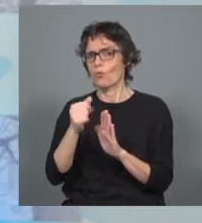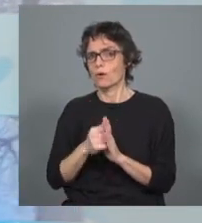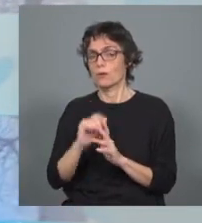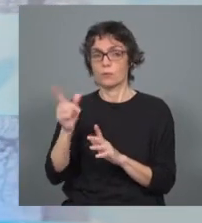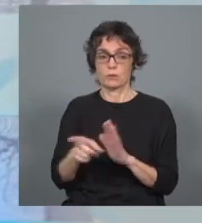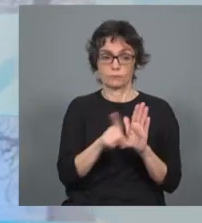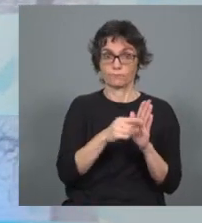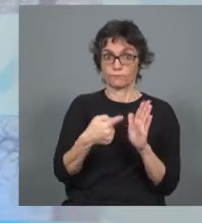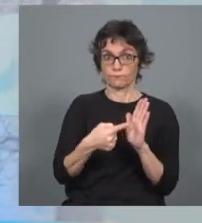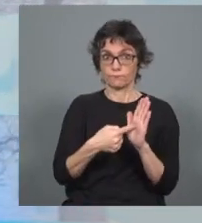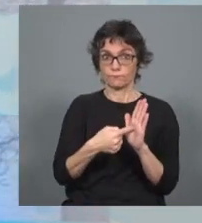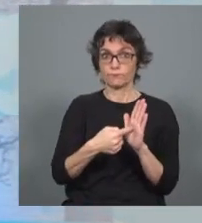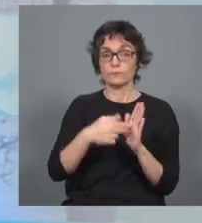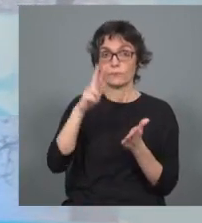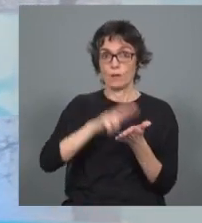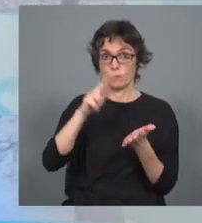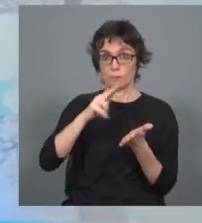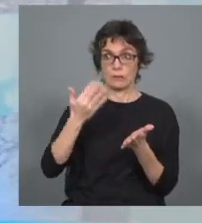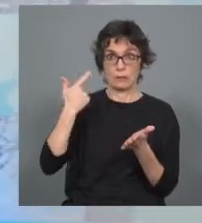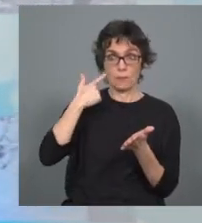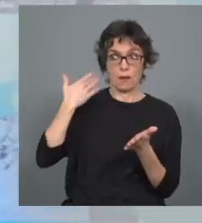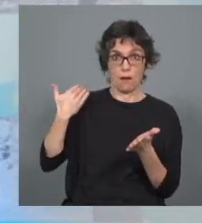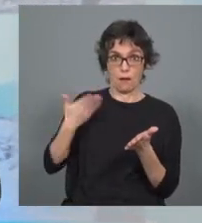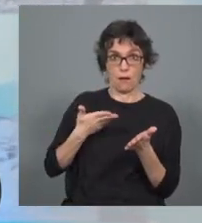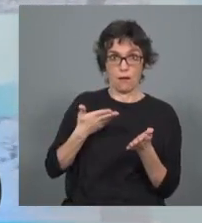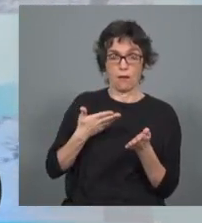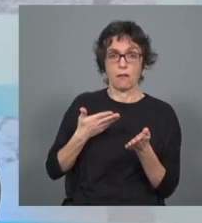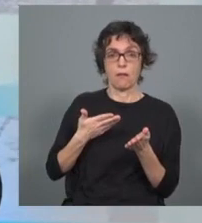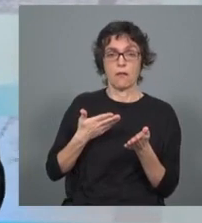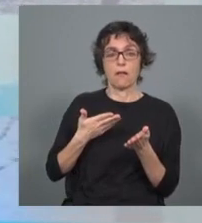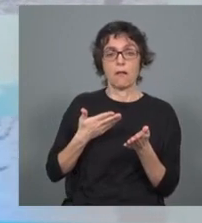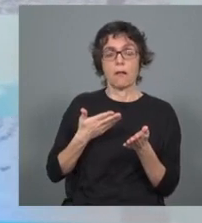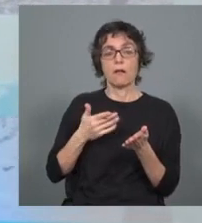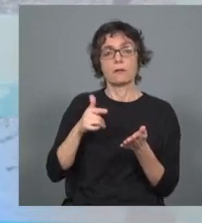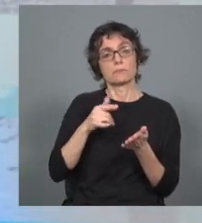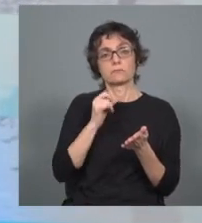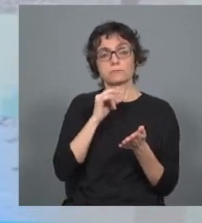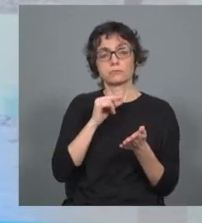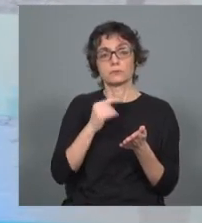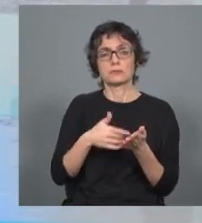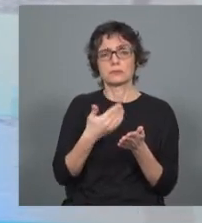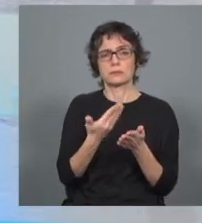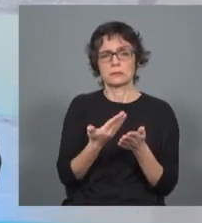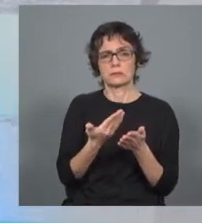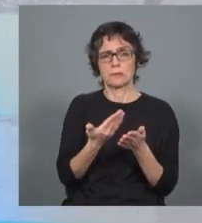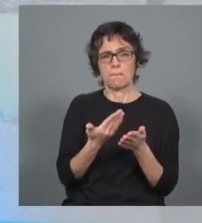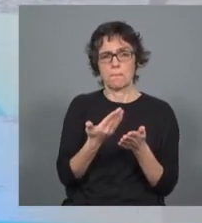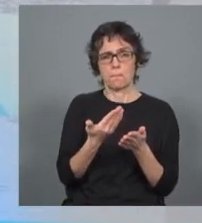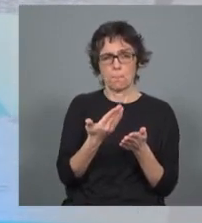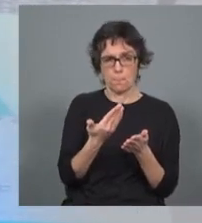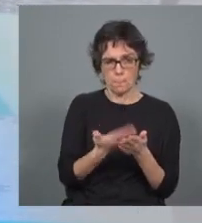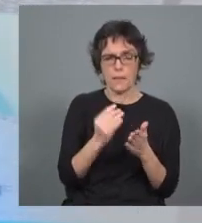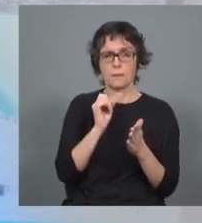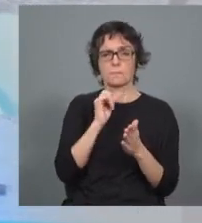lei que tinha sido aprovada fazia depender a admissibilidade da eutanásia do facto de, além do mais,